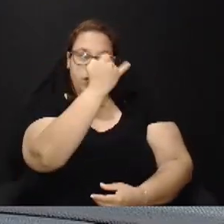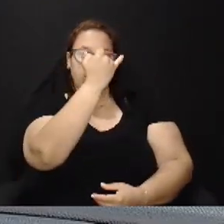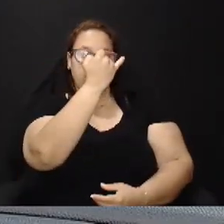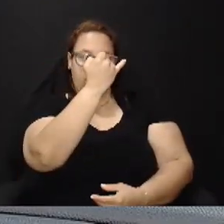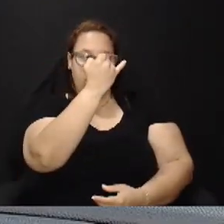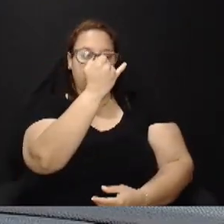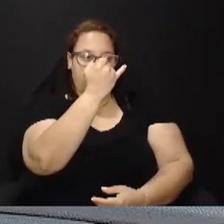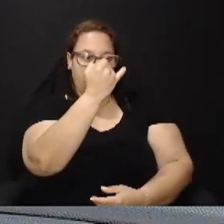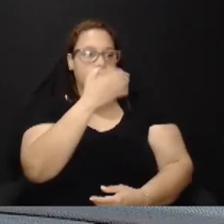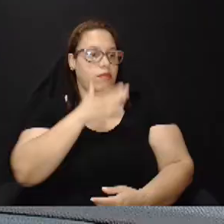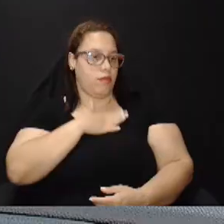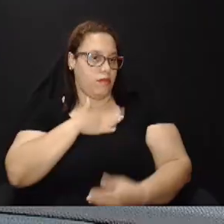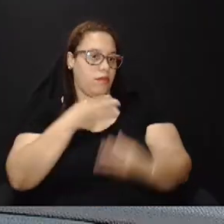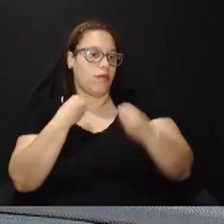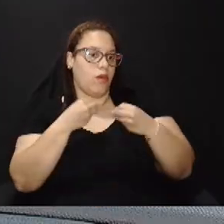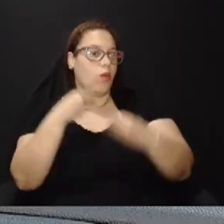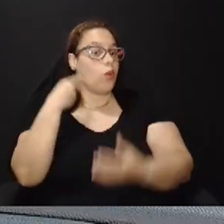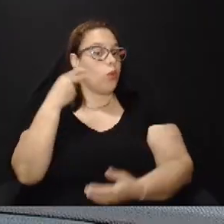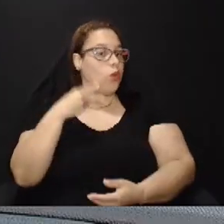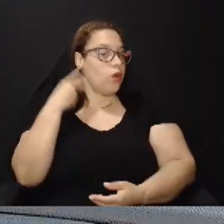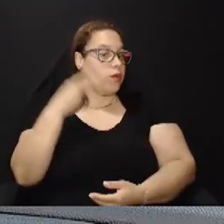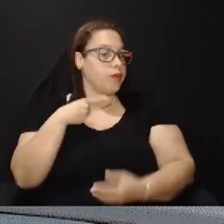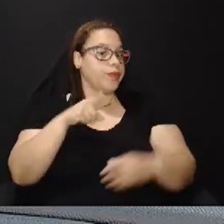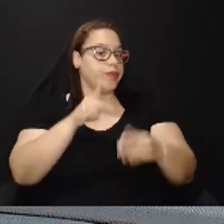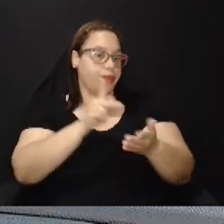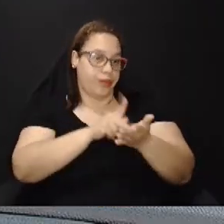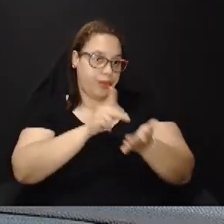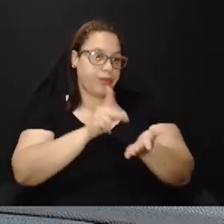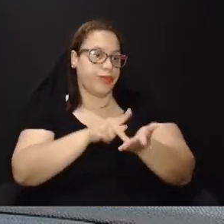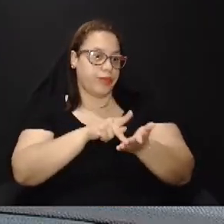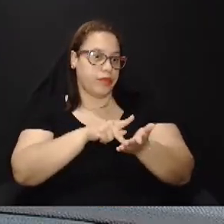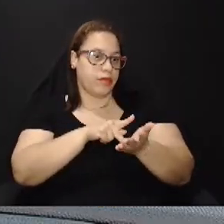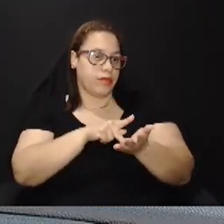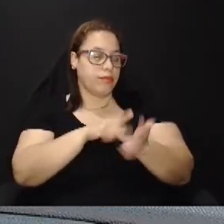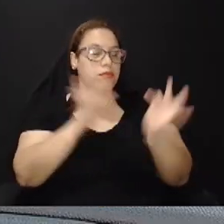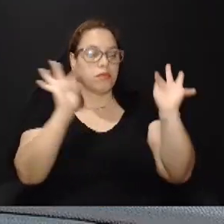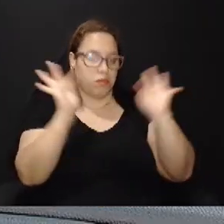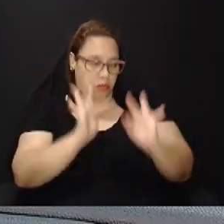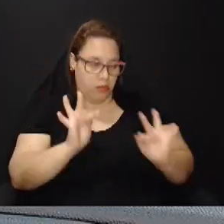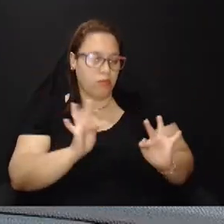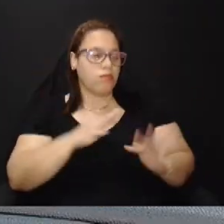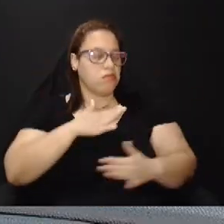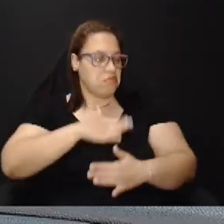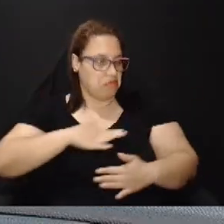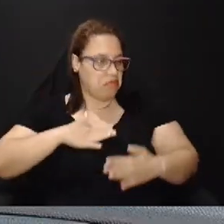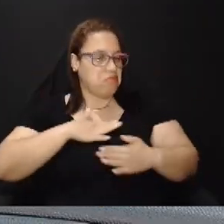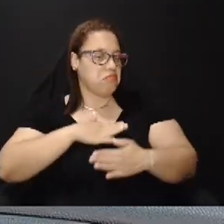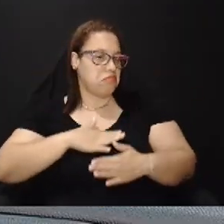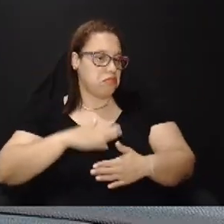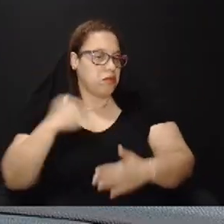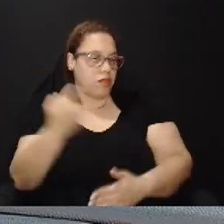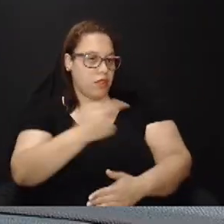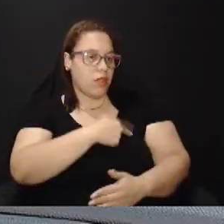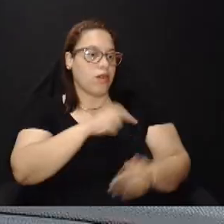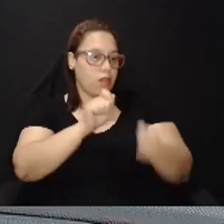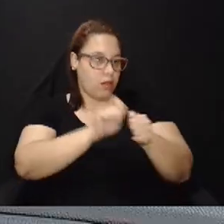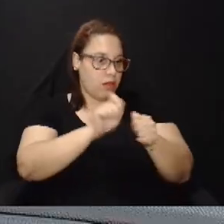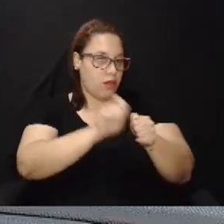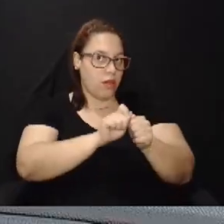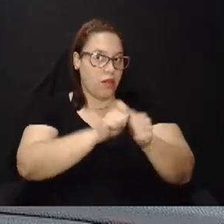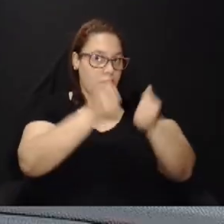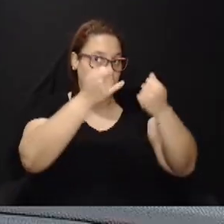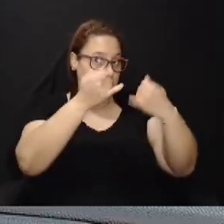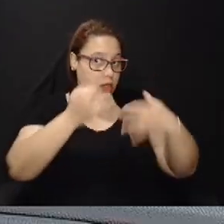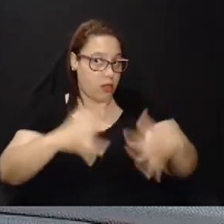mim como vereador. E realmente eu estou bastante contente, bastante satisfeito com os nossos feitos. Você falou aí todos os